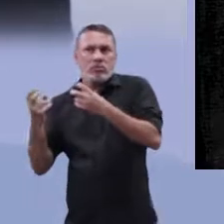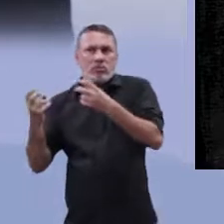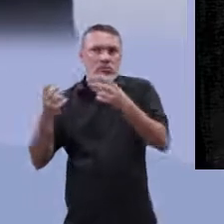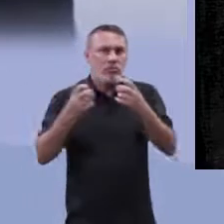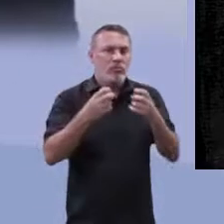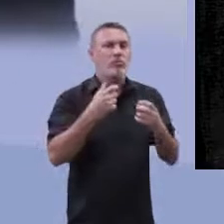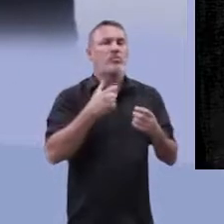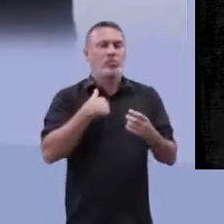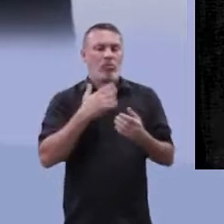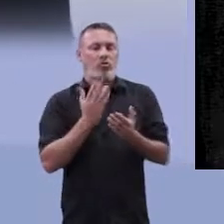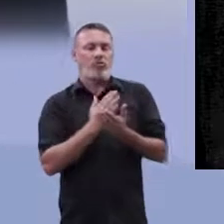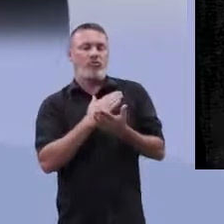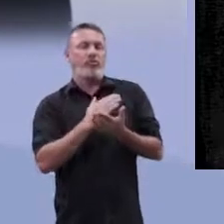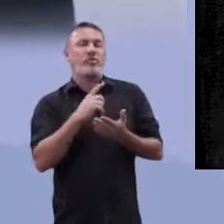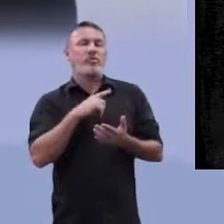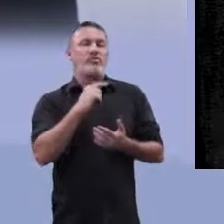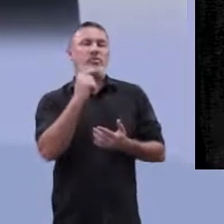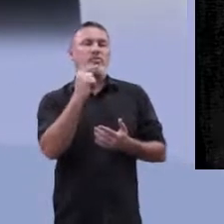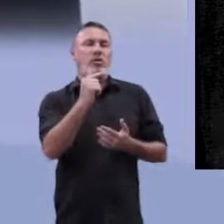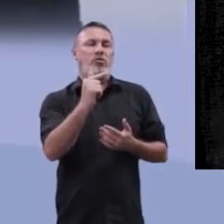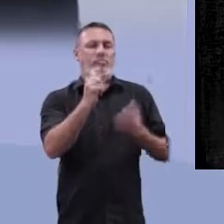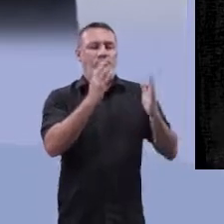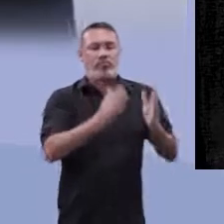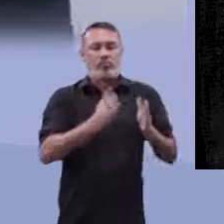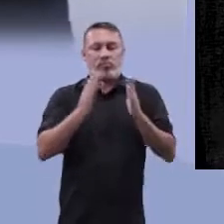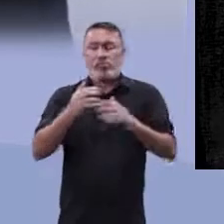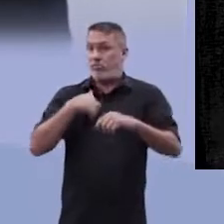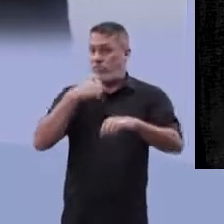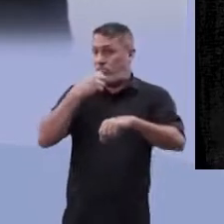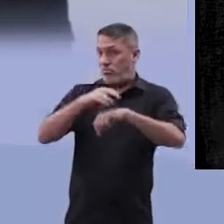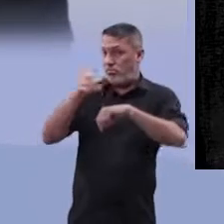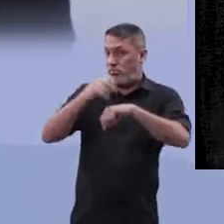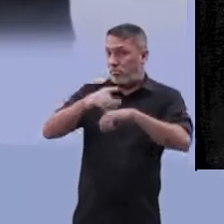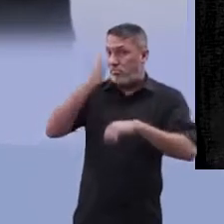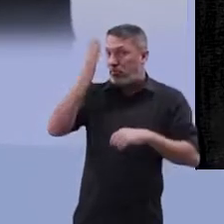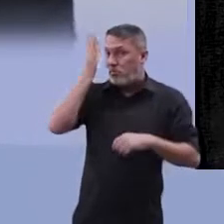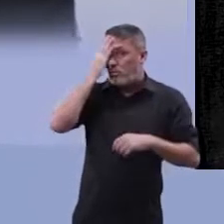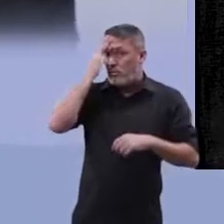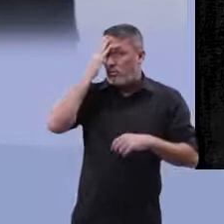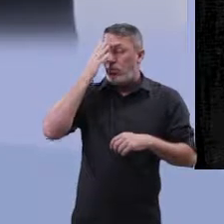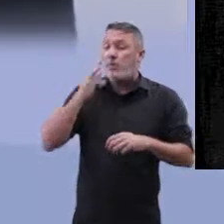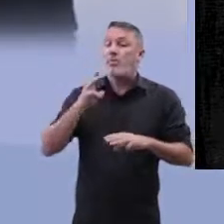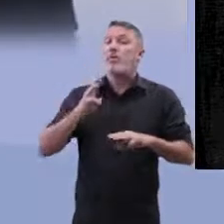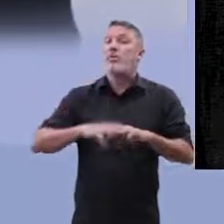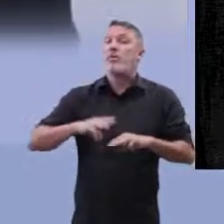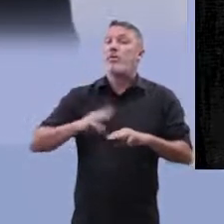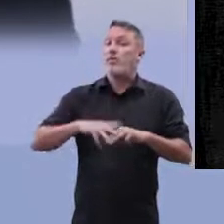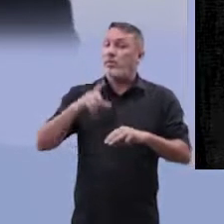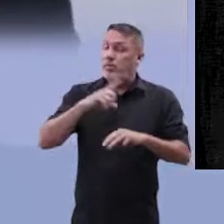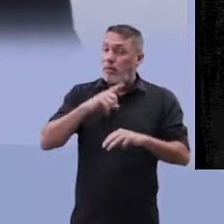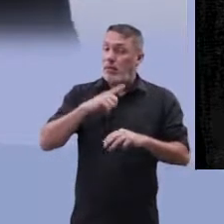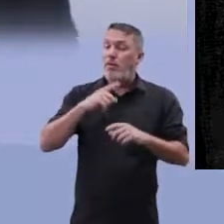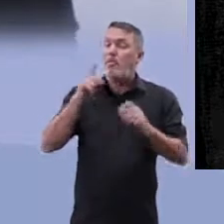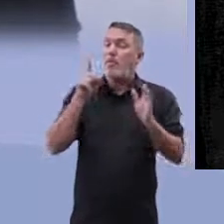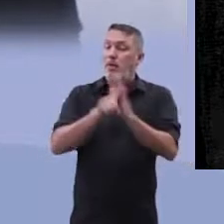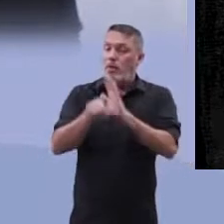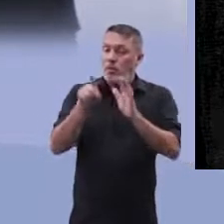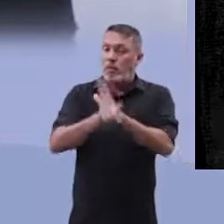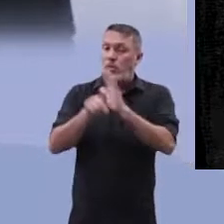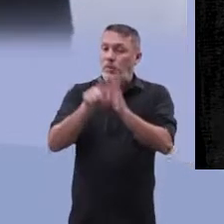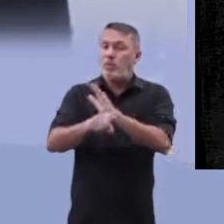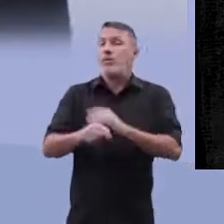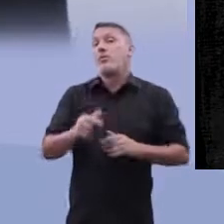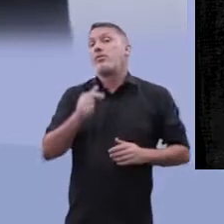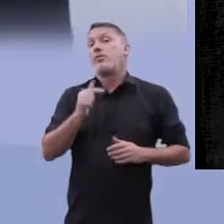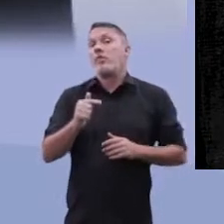questões dentro dessas 7 competências. As questões de matemática do Enem estão divididas